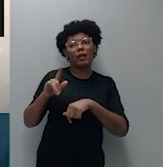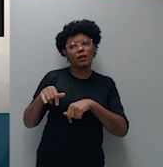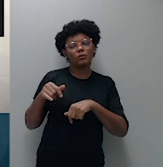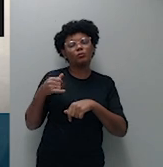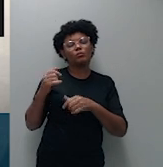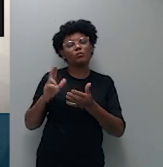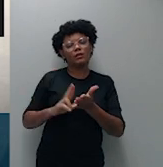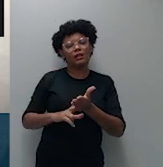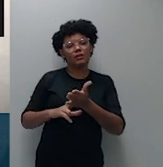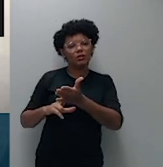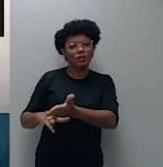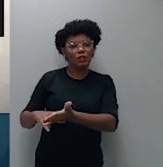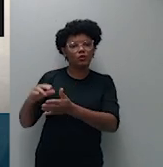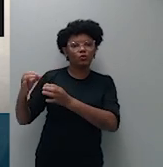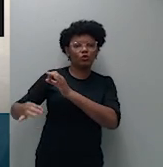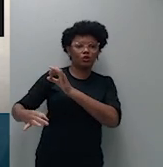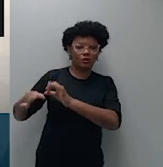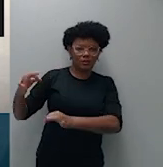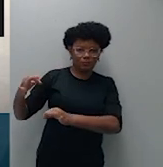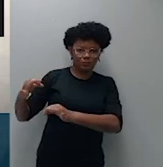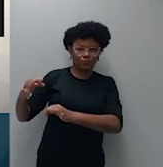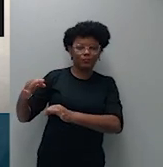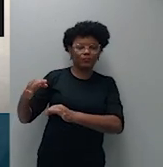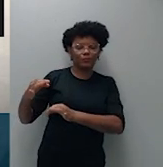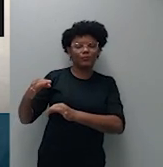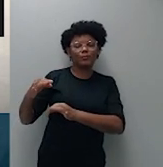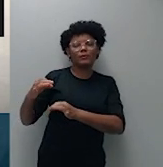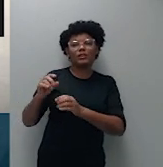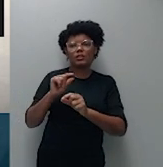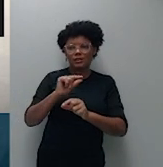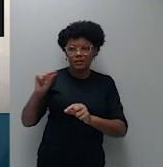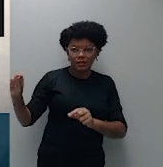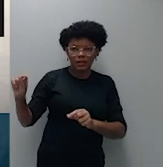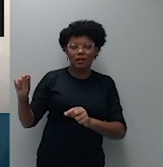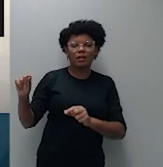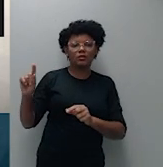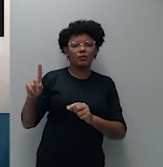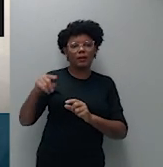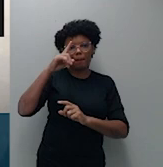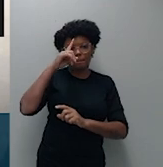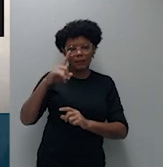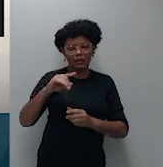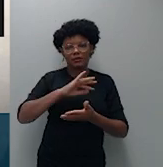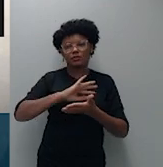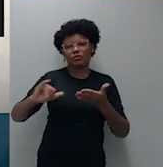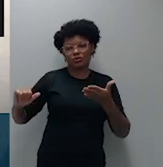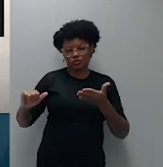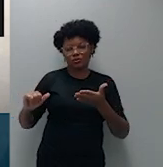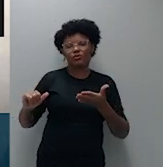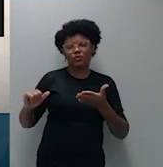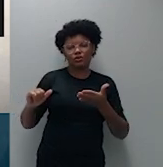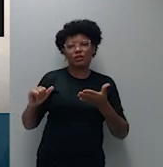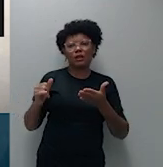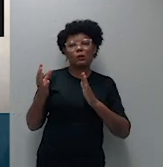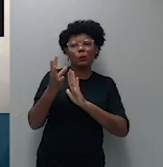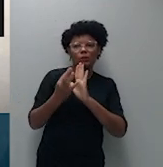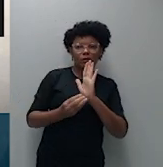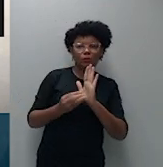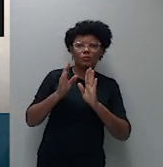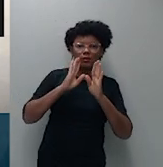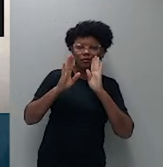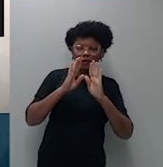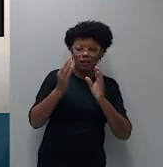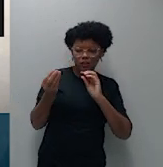policial destacado em e ordena a retirada de determinado conteúdo da internet é